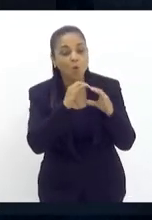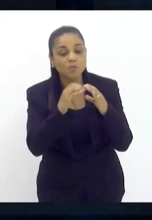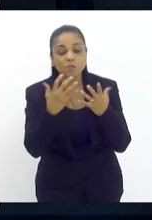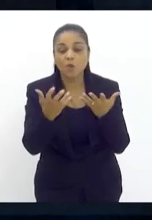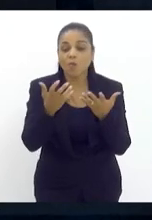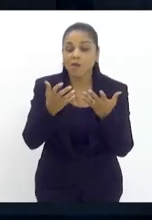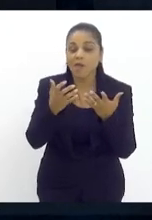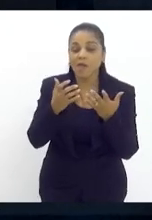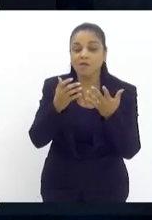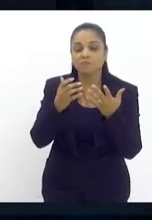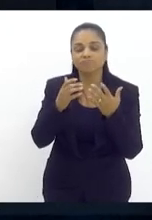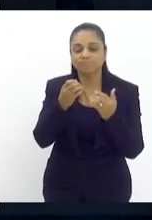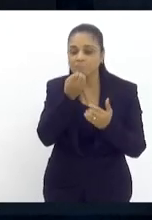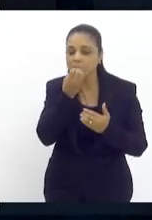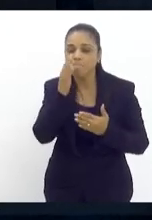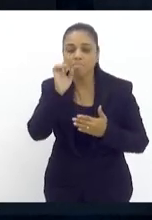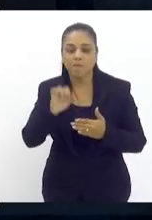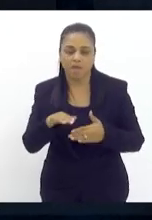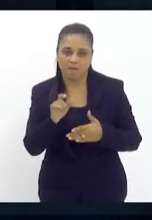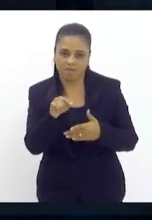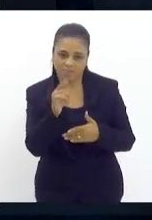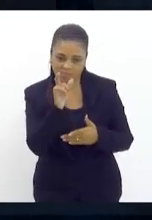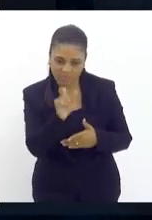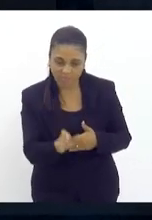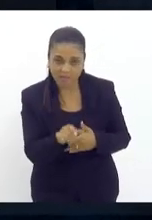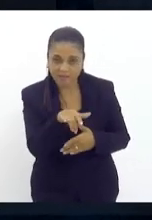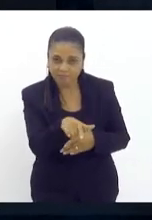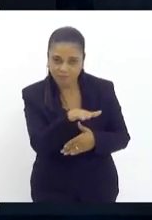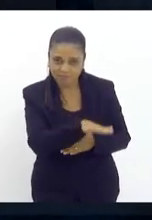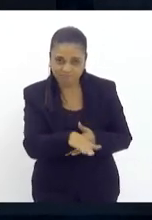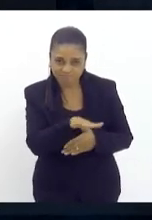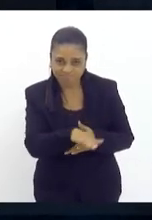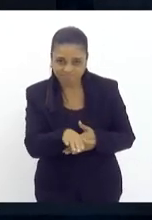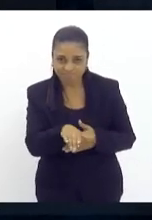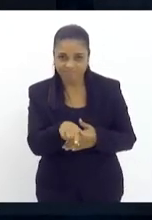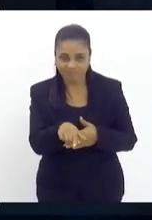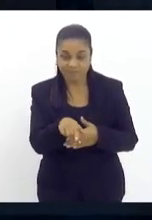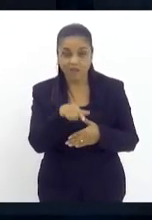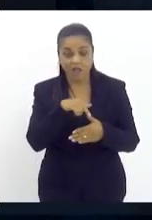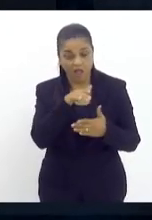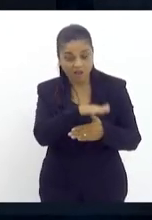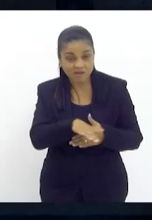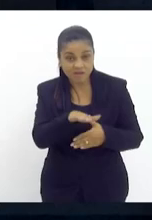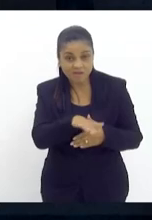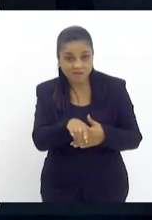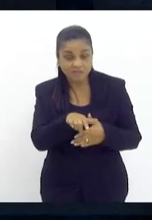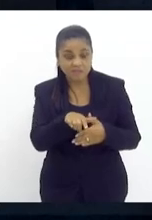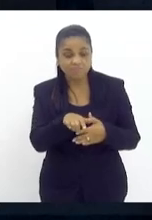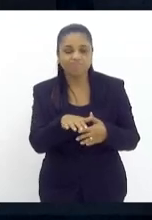quero o bem dele. A partir desse momento, essa criança